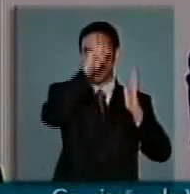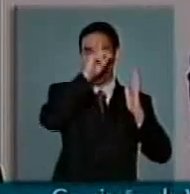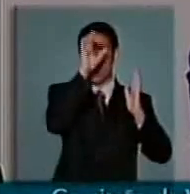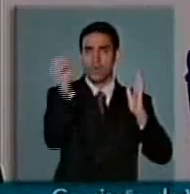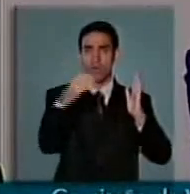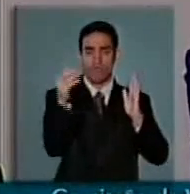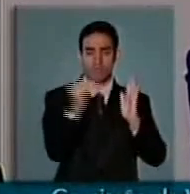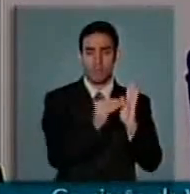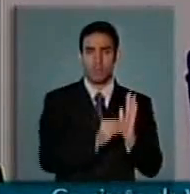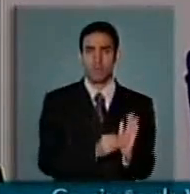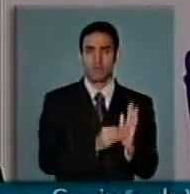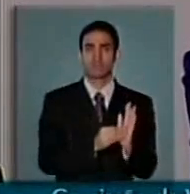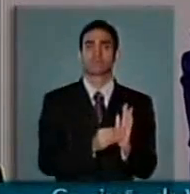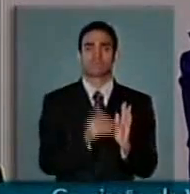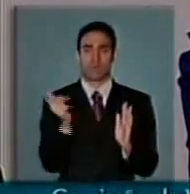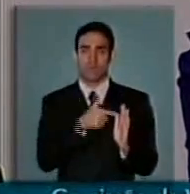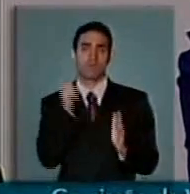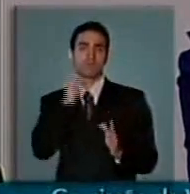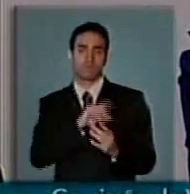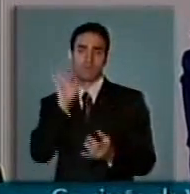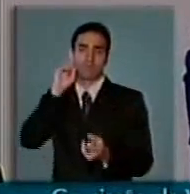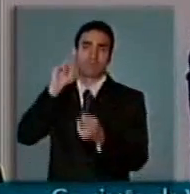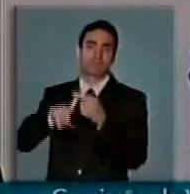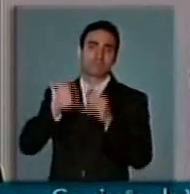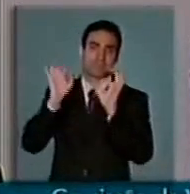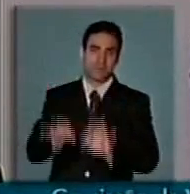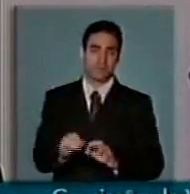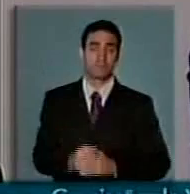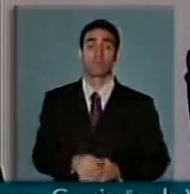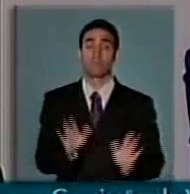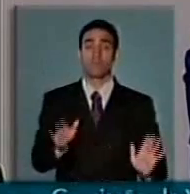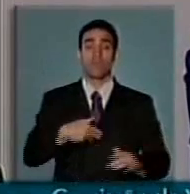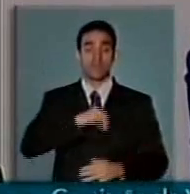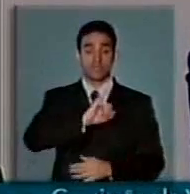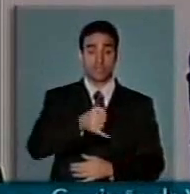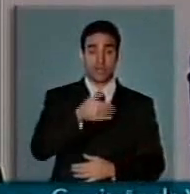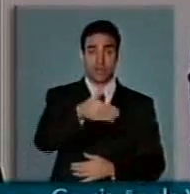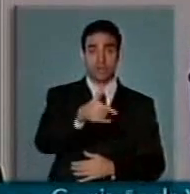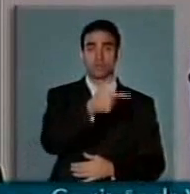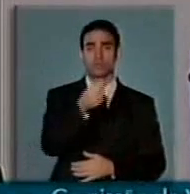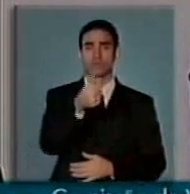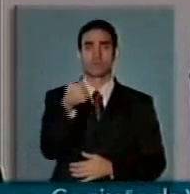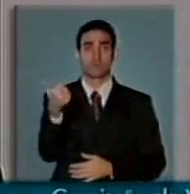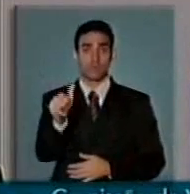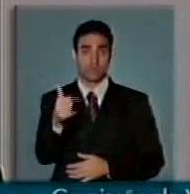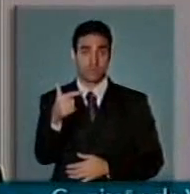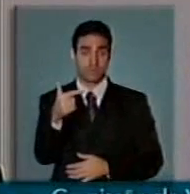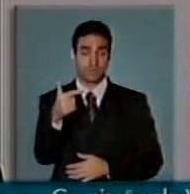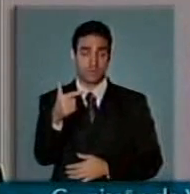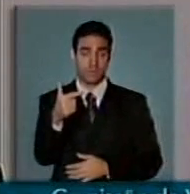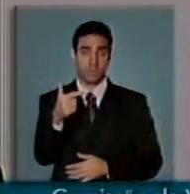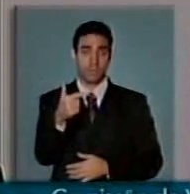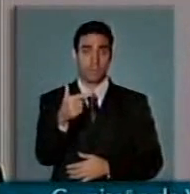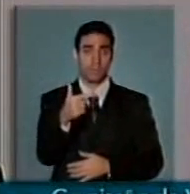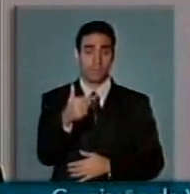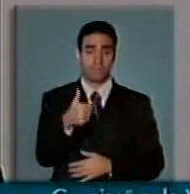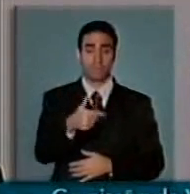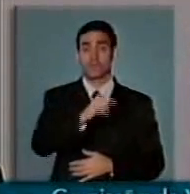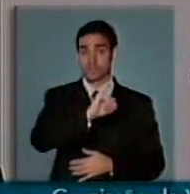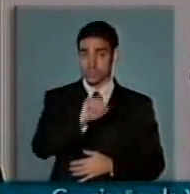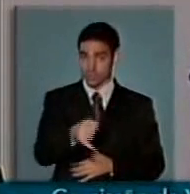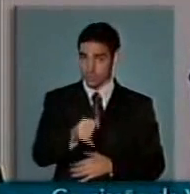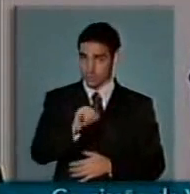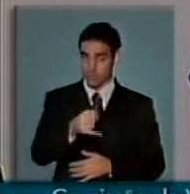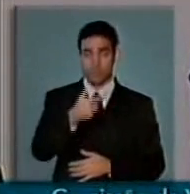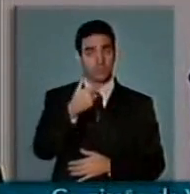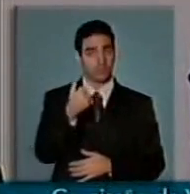realizadas. E qual é o objetivo? É que em janeiro de 2012, nós estejamos no